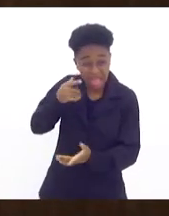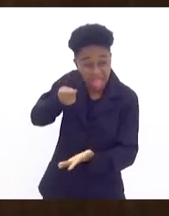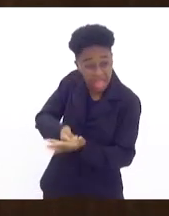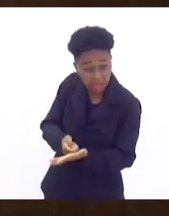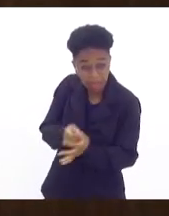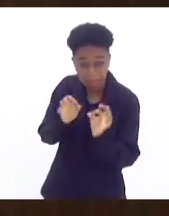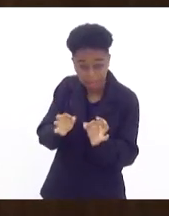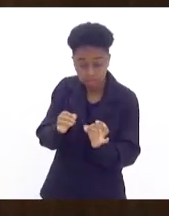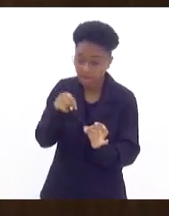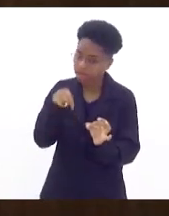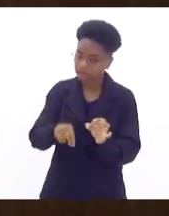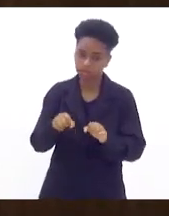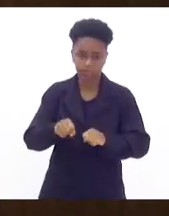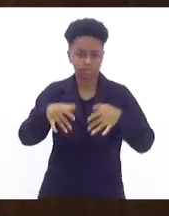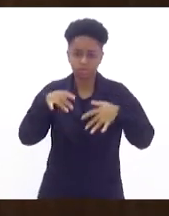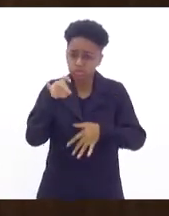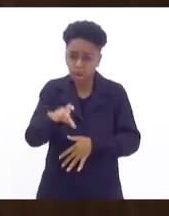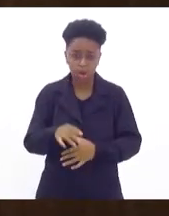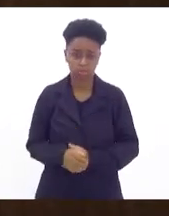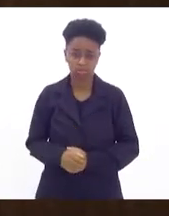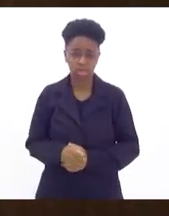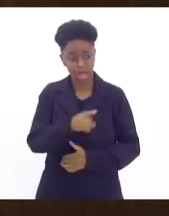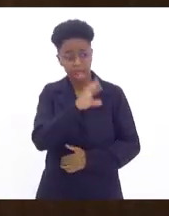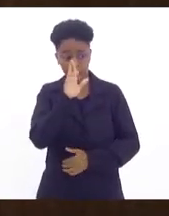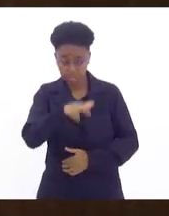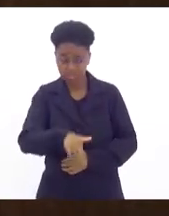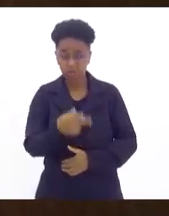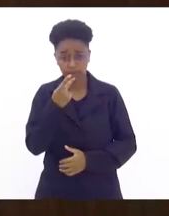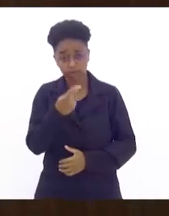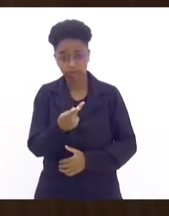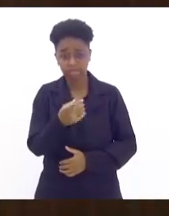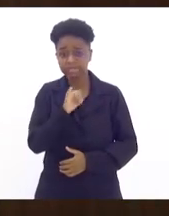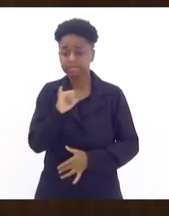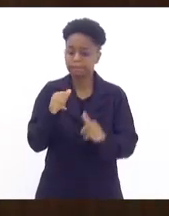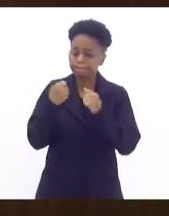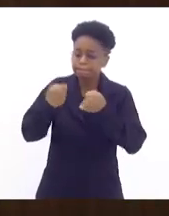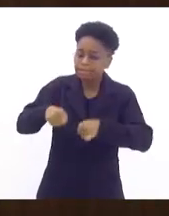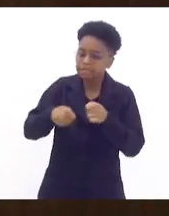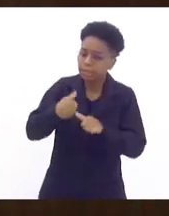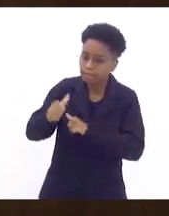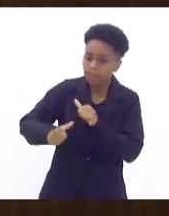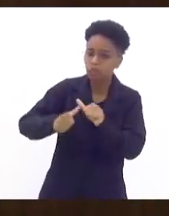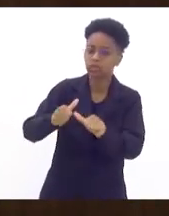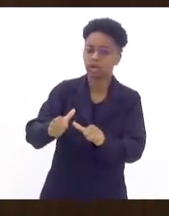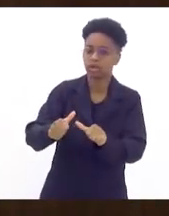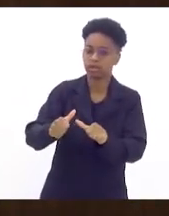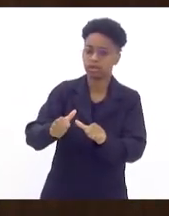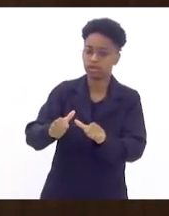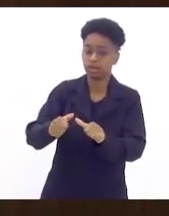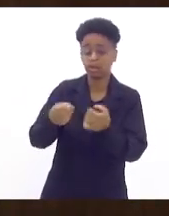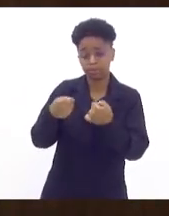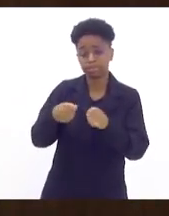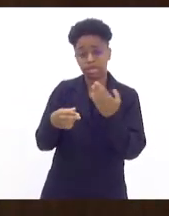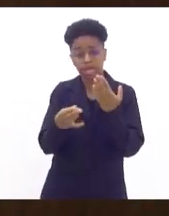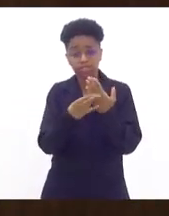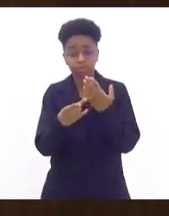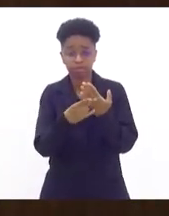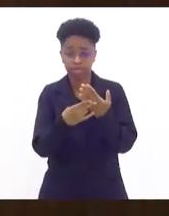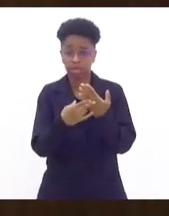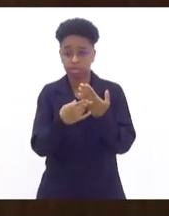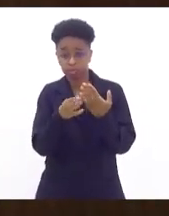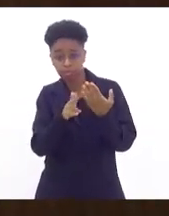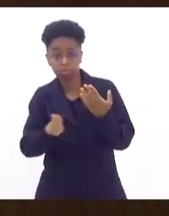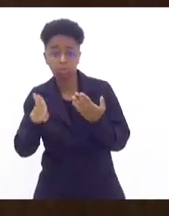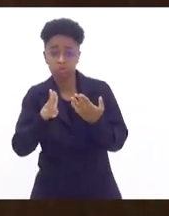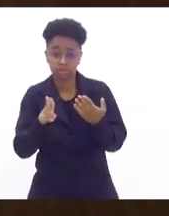é no plenário e ele tem razão quando ele diz se tem que modificar vamos mexer no Regimento Interno ele